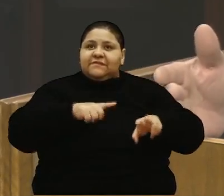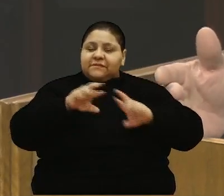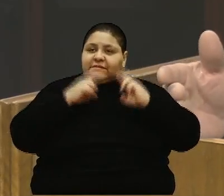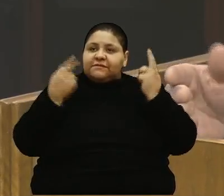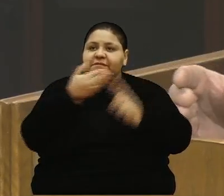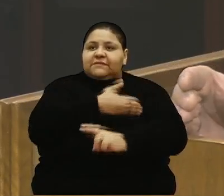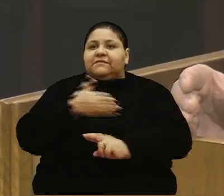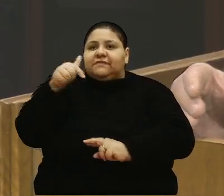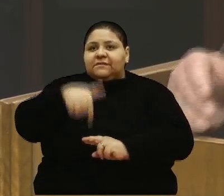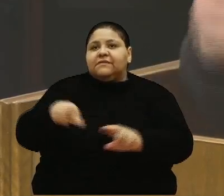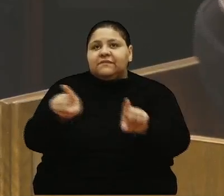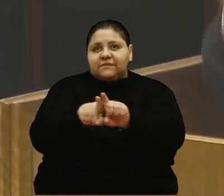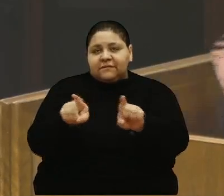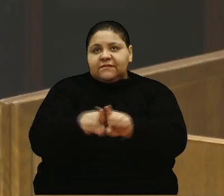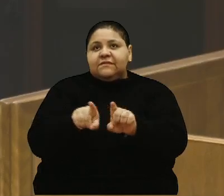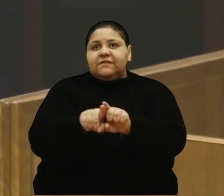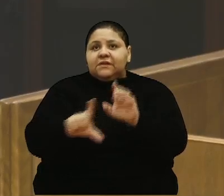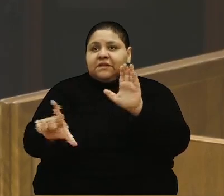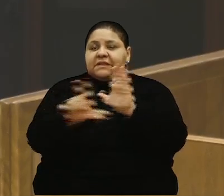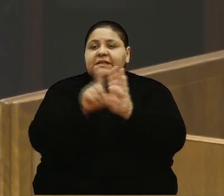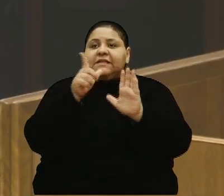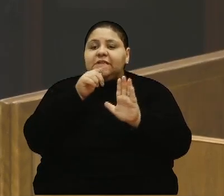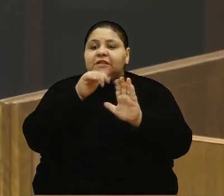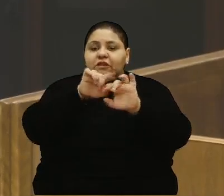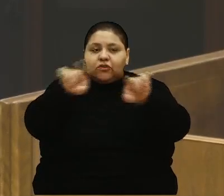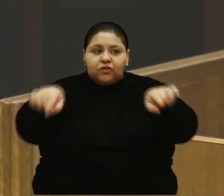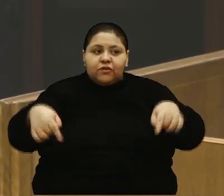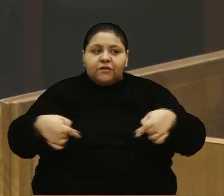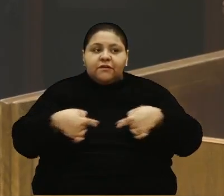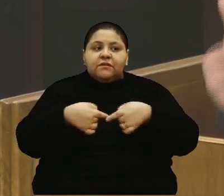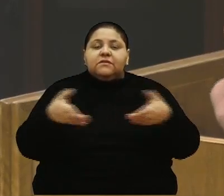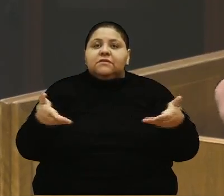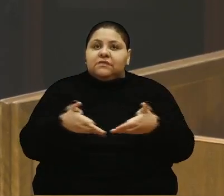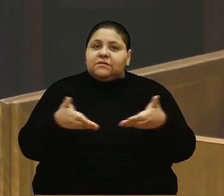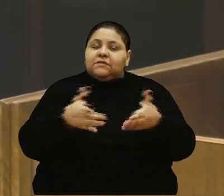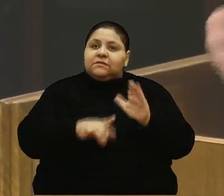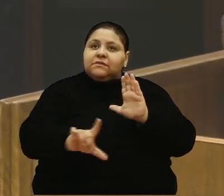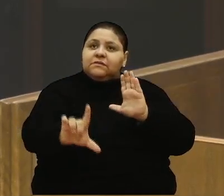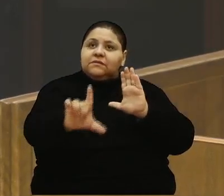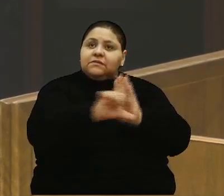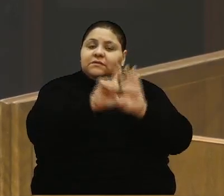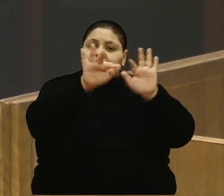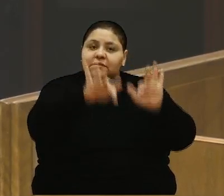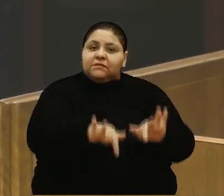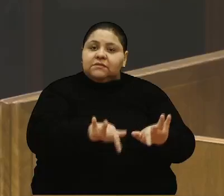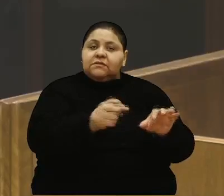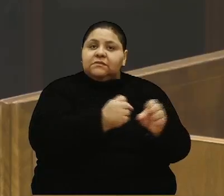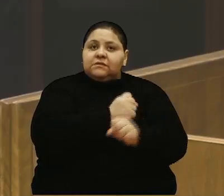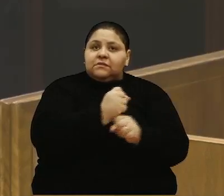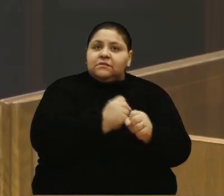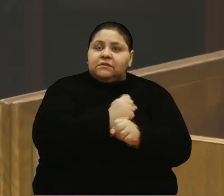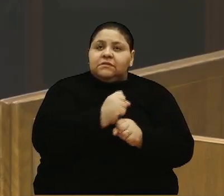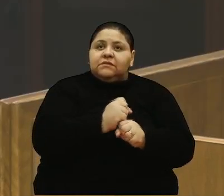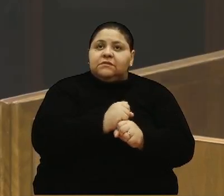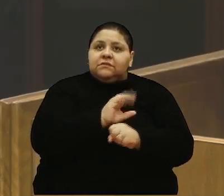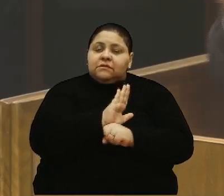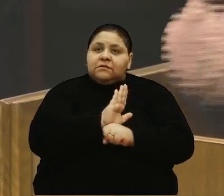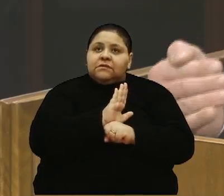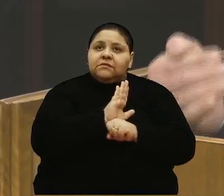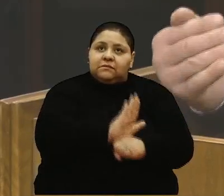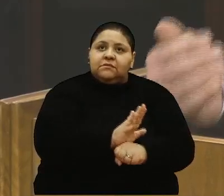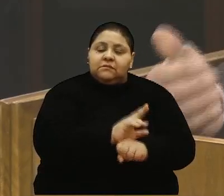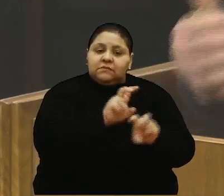pública aqui também, na questão da lei das águas, que nós iremos mudar a lei no final desse ano, para favorecer um pouco mais